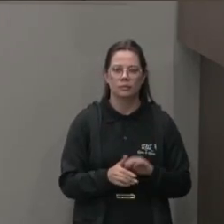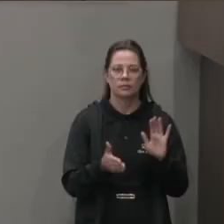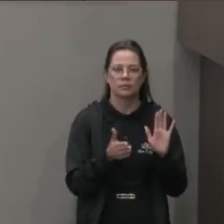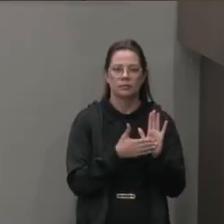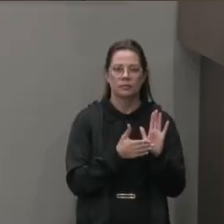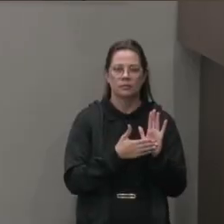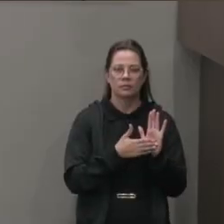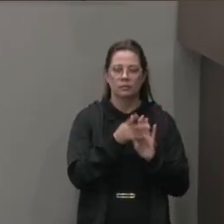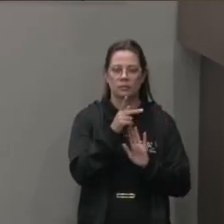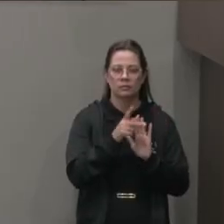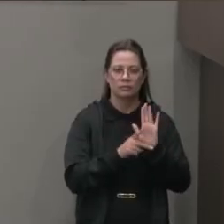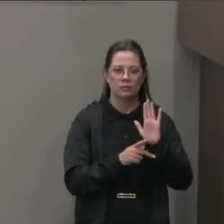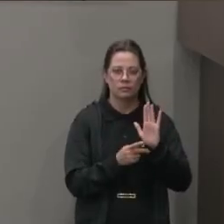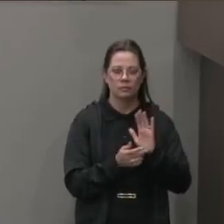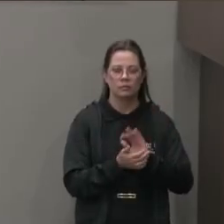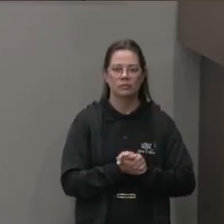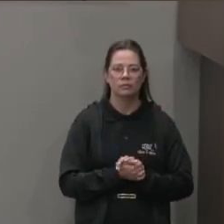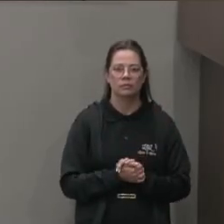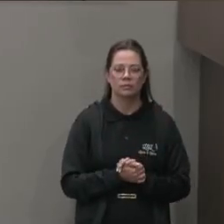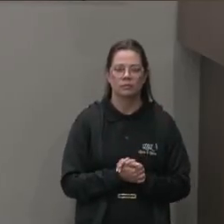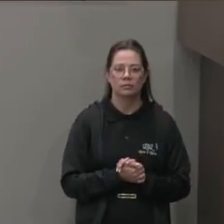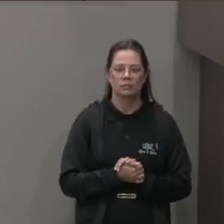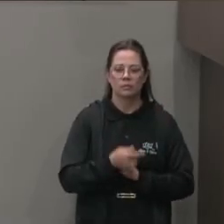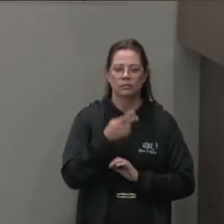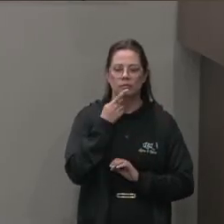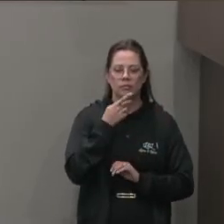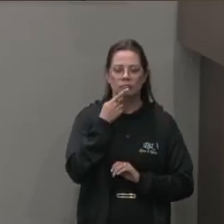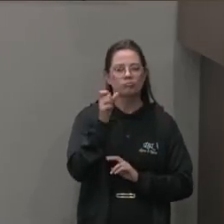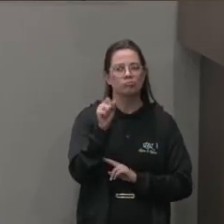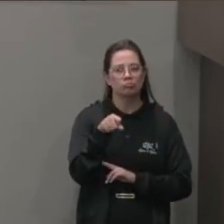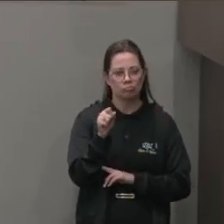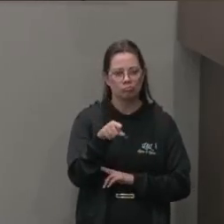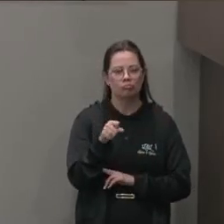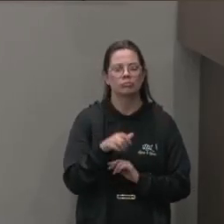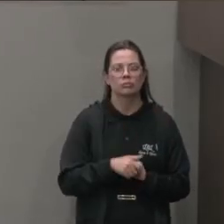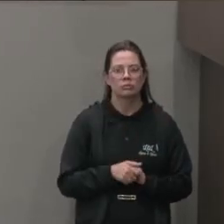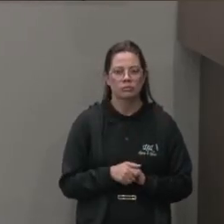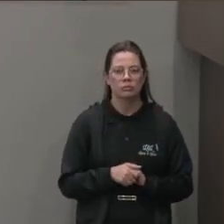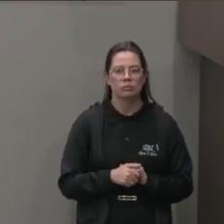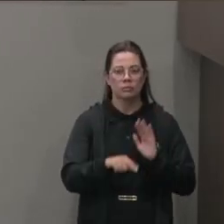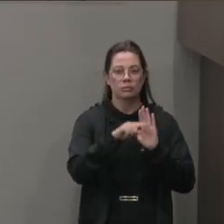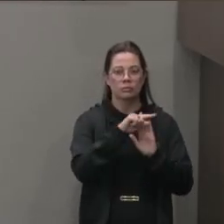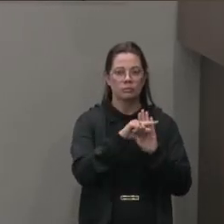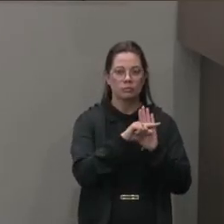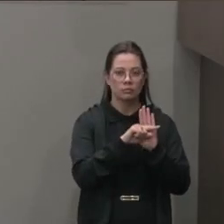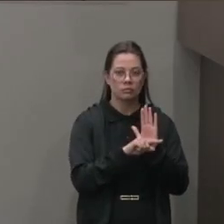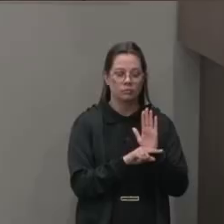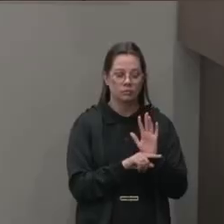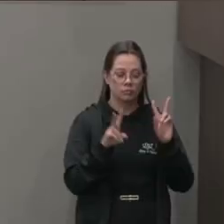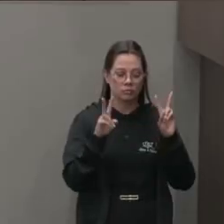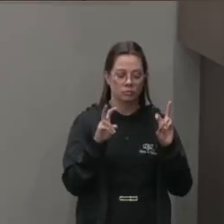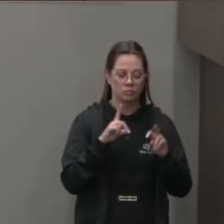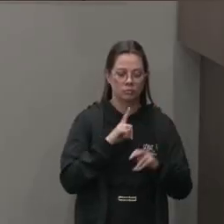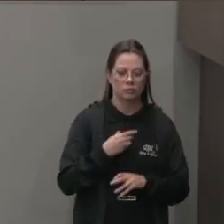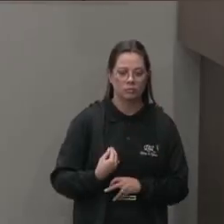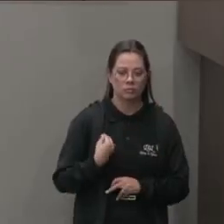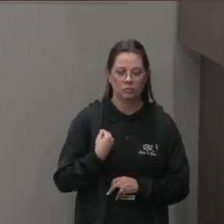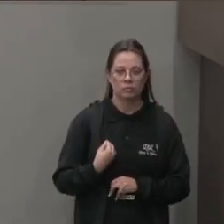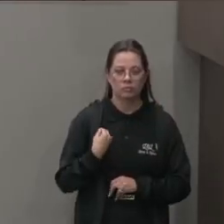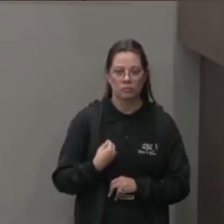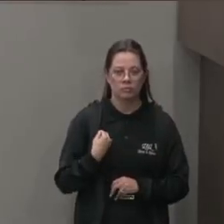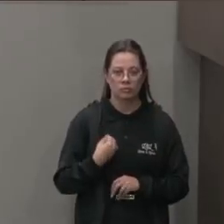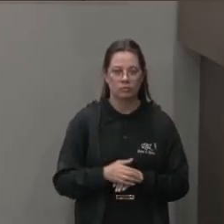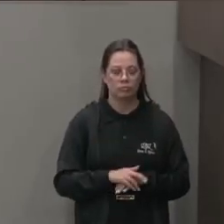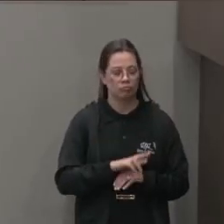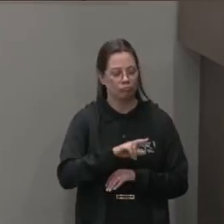proponente do projeto. E falar, claro, né, da pauta, do assunto em pauta, que não é